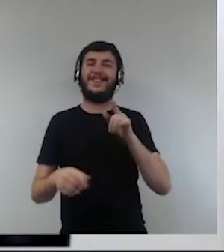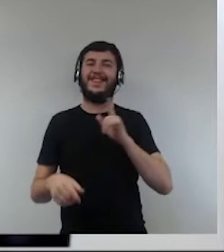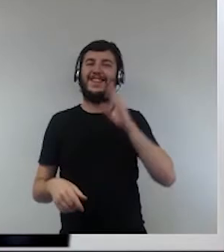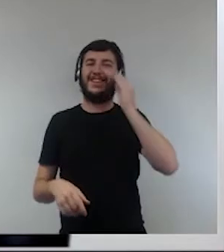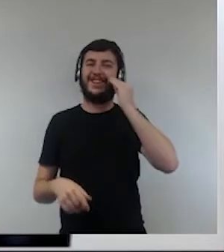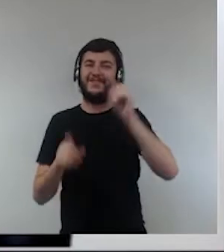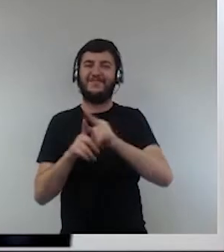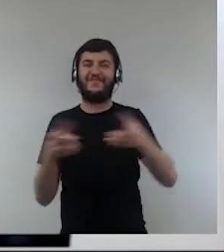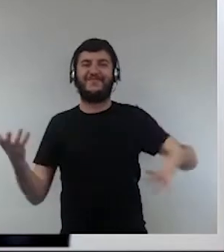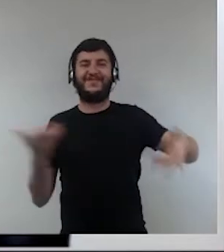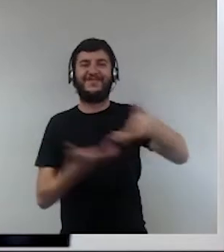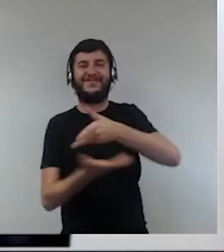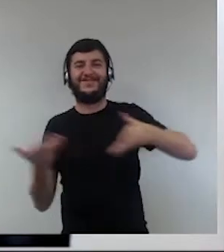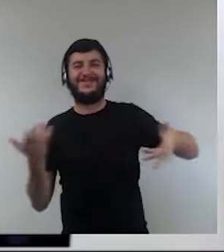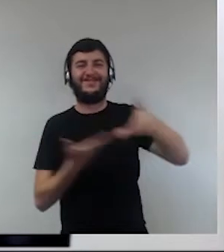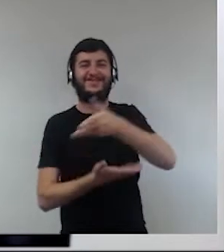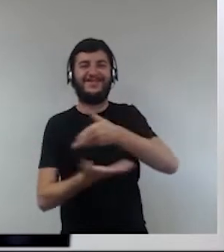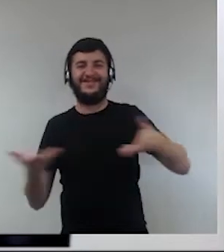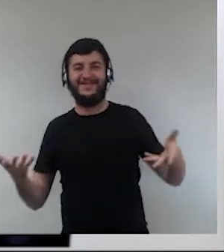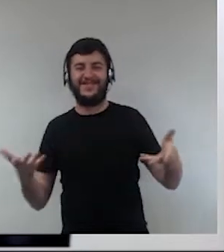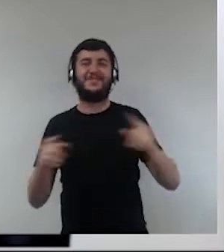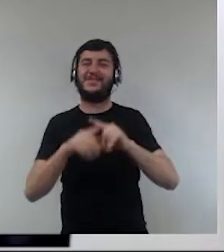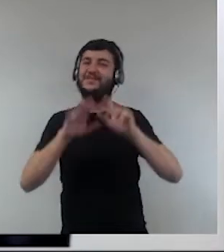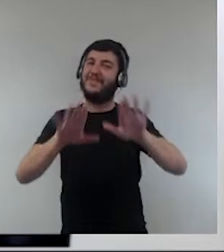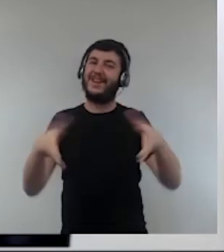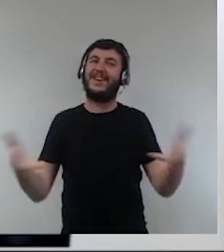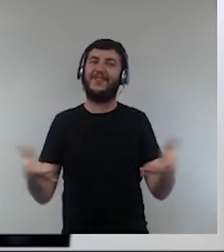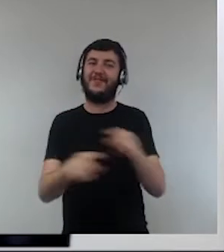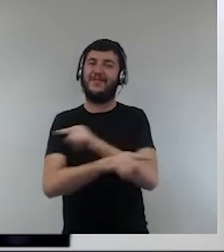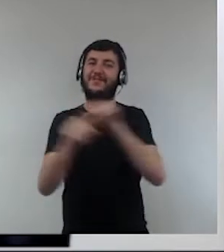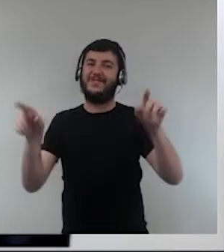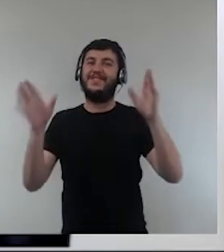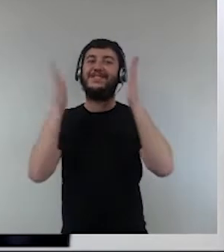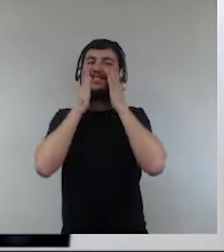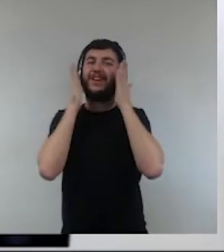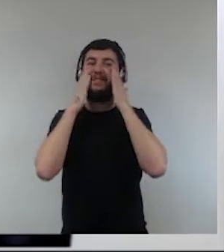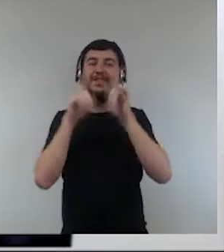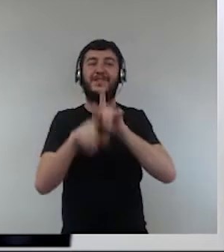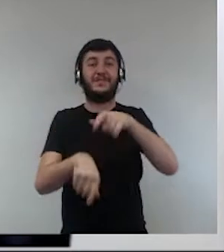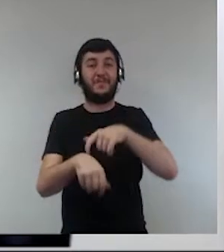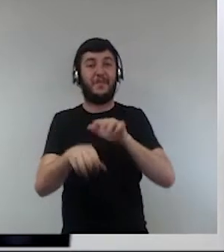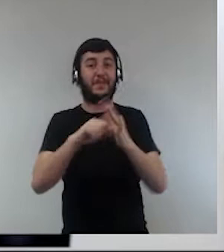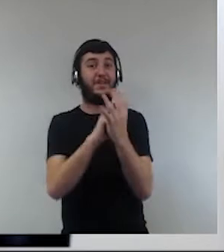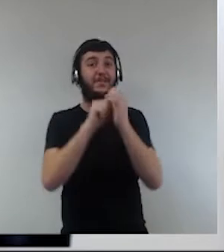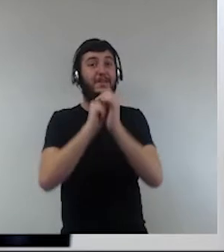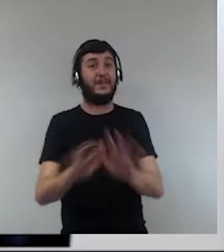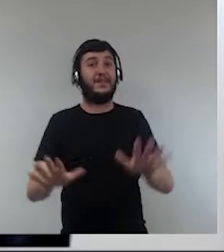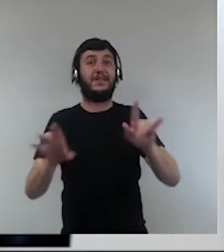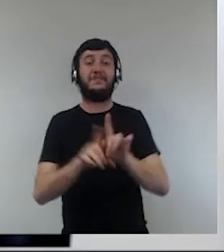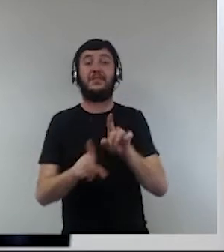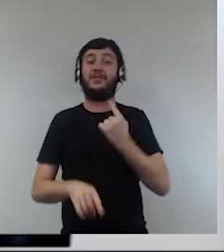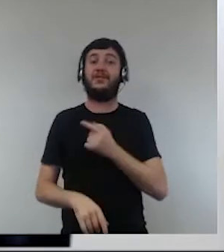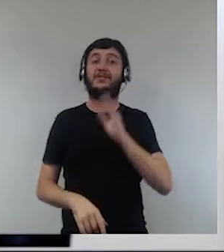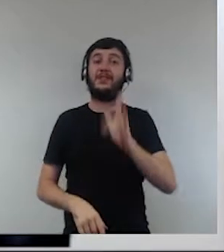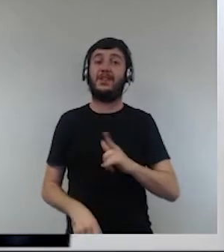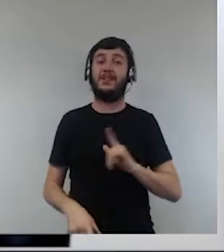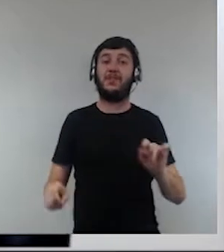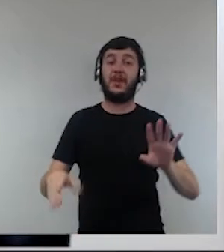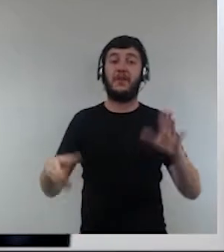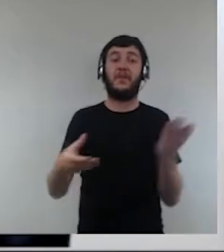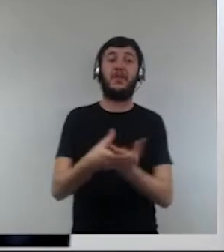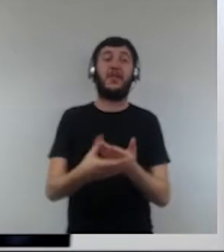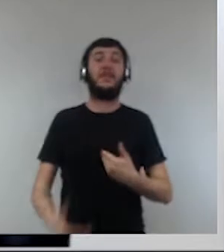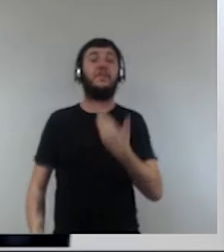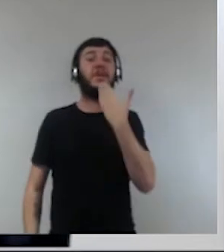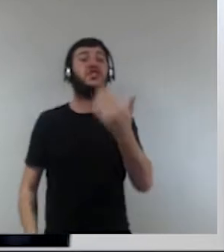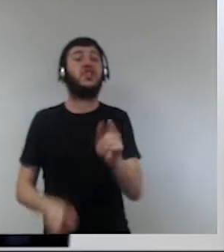pensamentos. Ora, todos sabem que agora, nesse momento pandêmico, quando nós entramos com ações solicitando